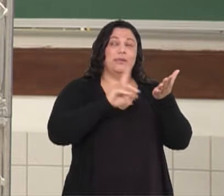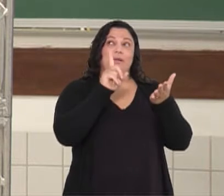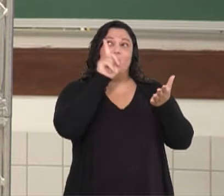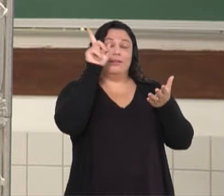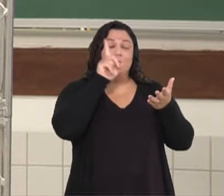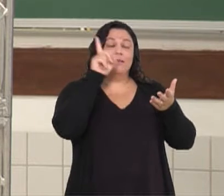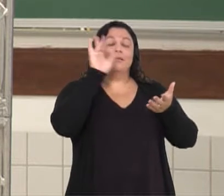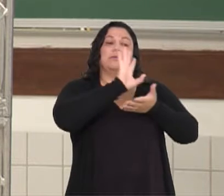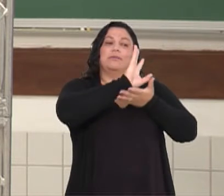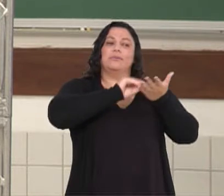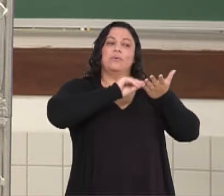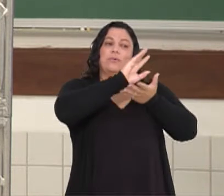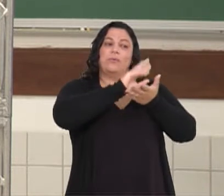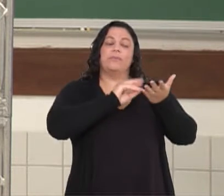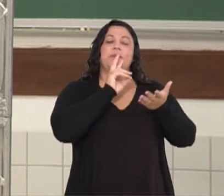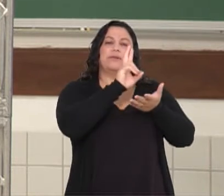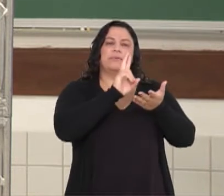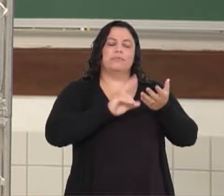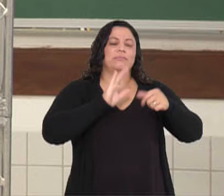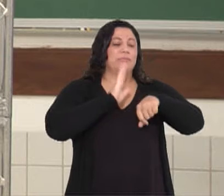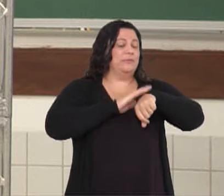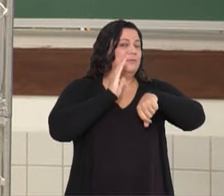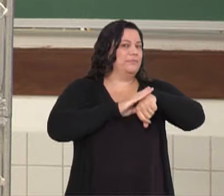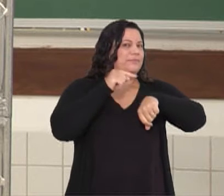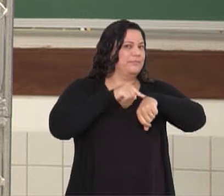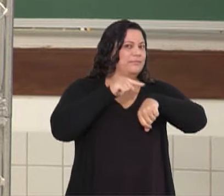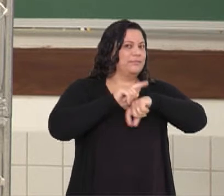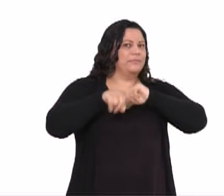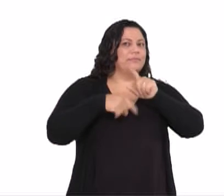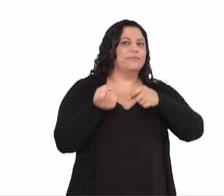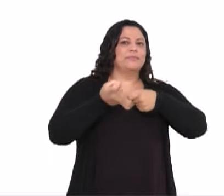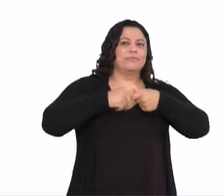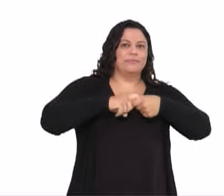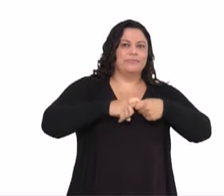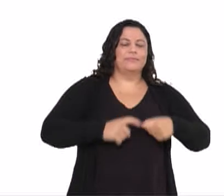que copiar e resolver. Vou te dar um tempinho, daqui a pouco eu estou de volta.